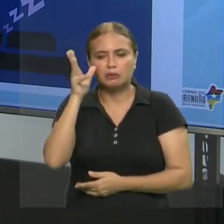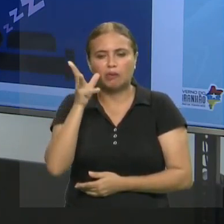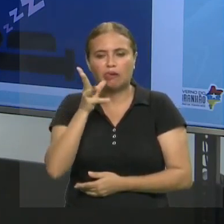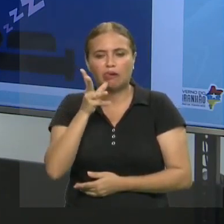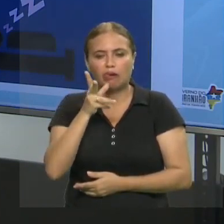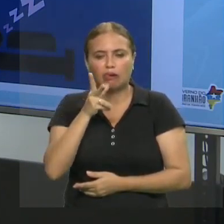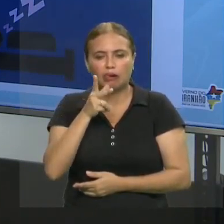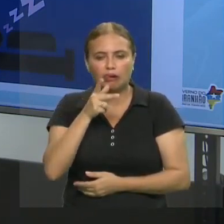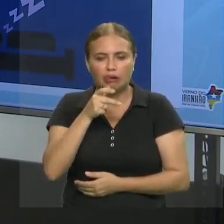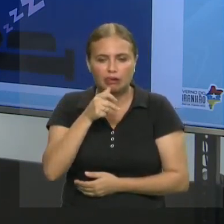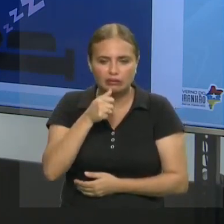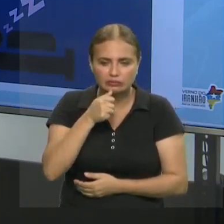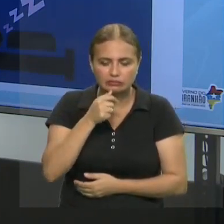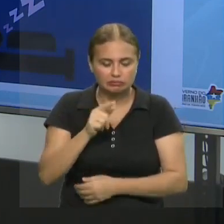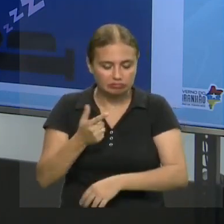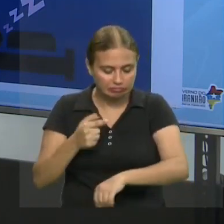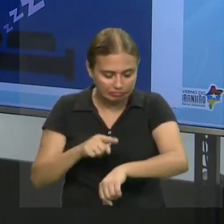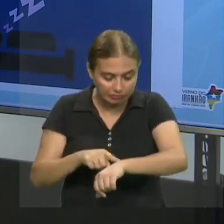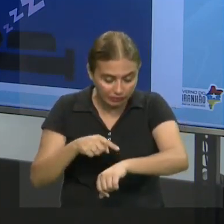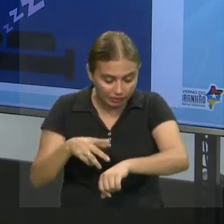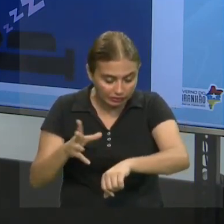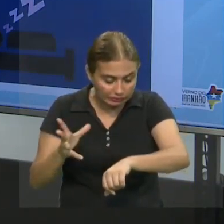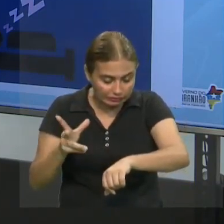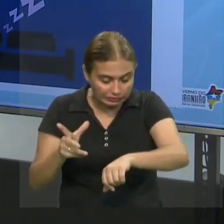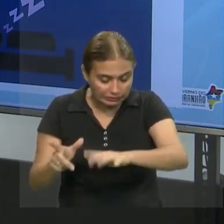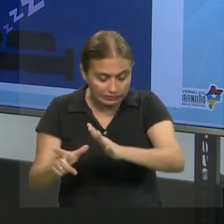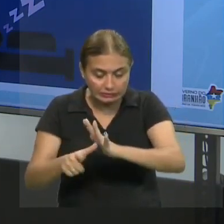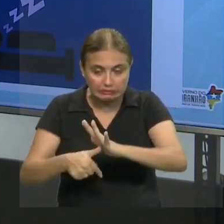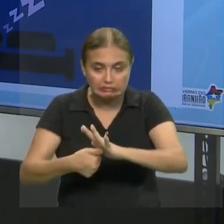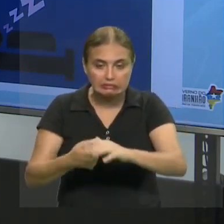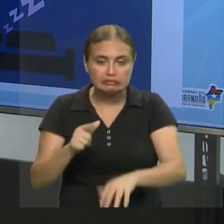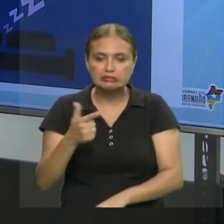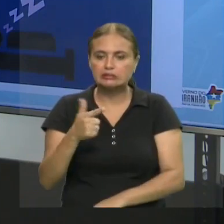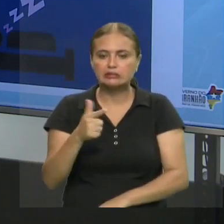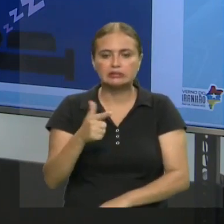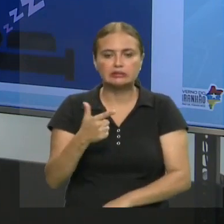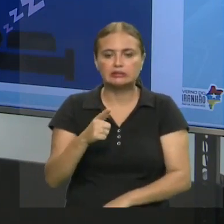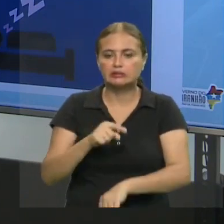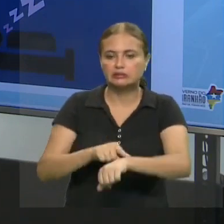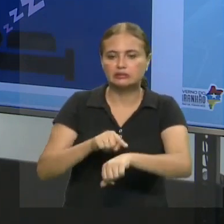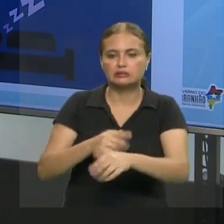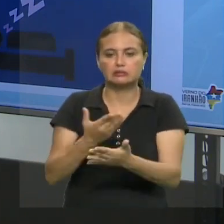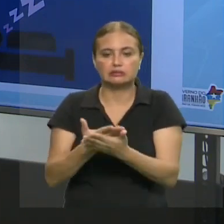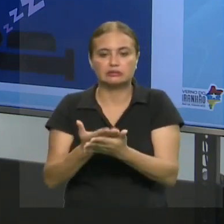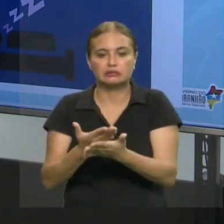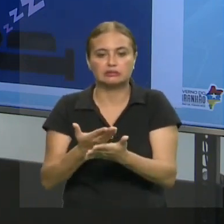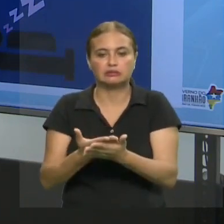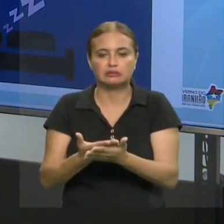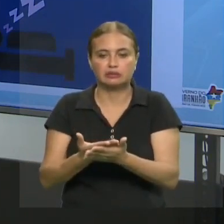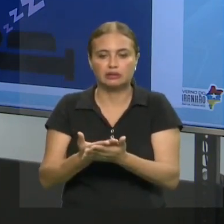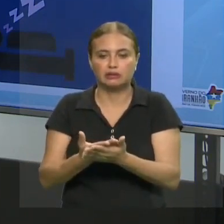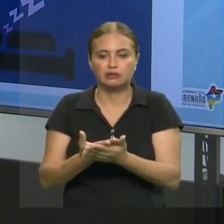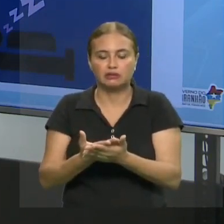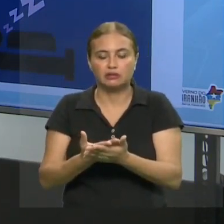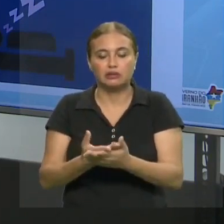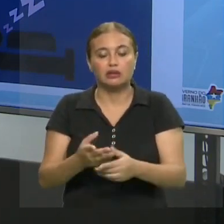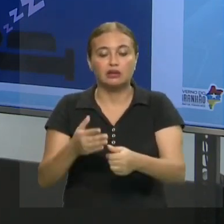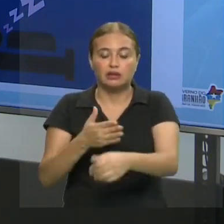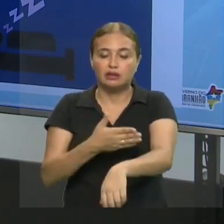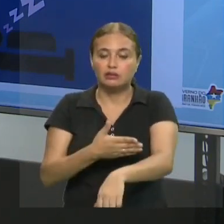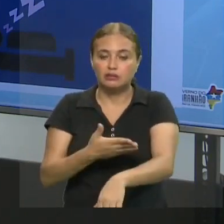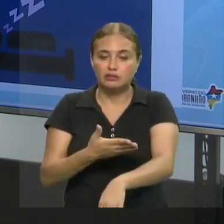acordo já é tarde, não tenho mais tempo para estudar. Então, será que esse é um hábito que está favorecendo meu desempenho escolar ou está